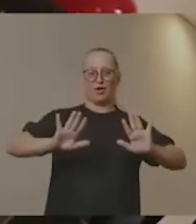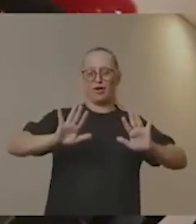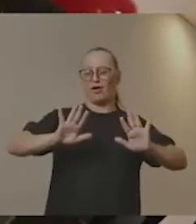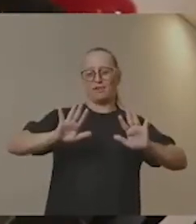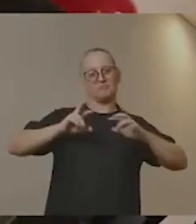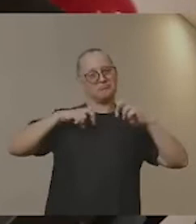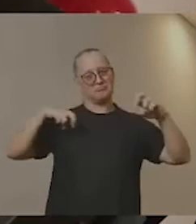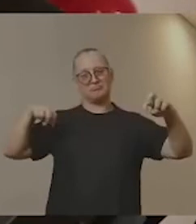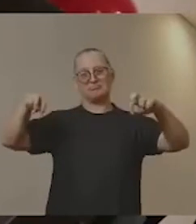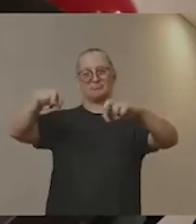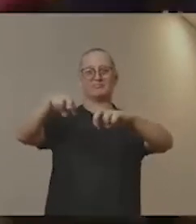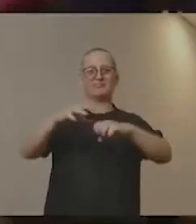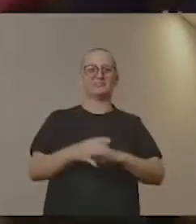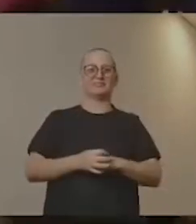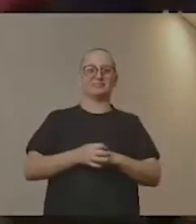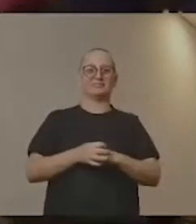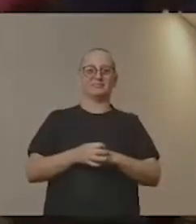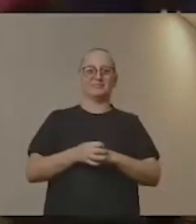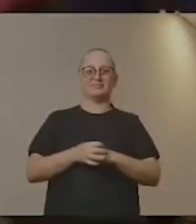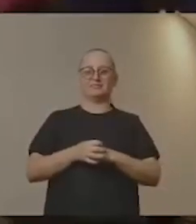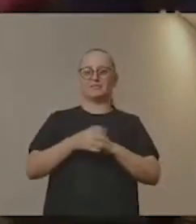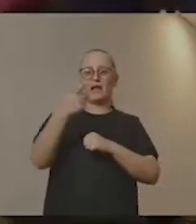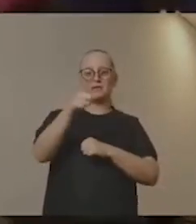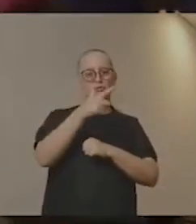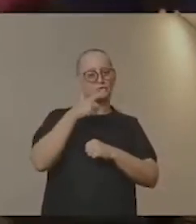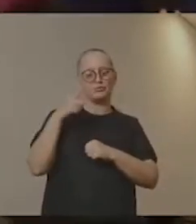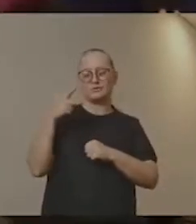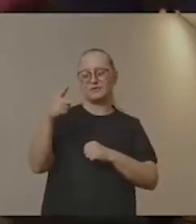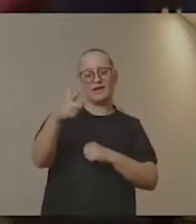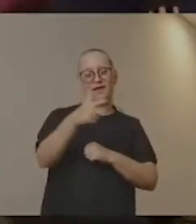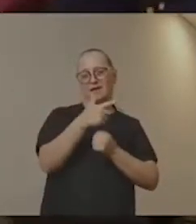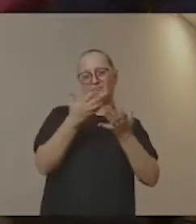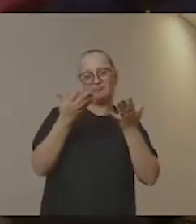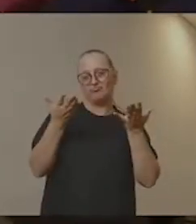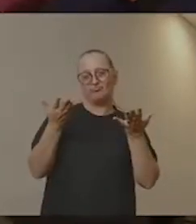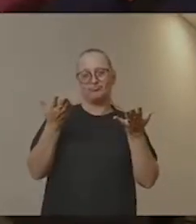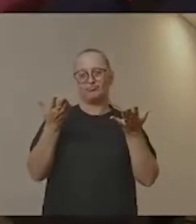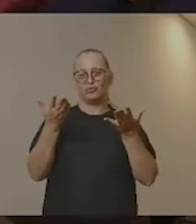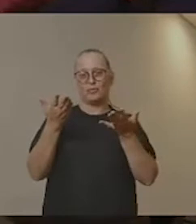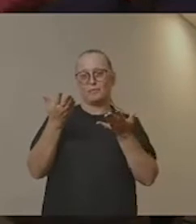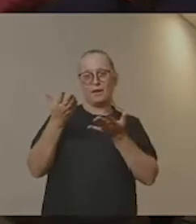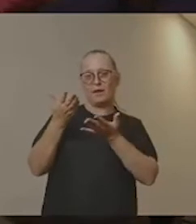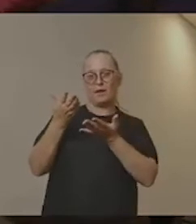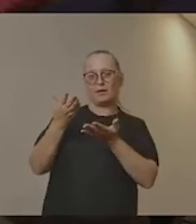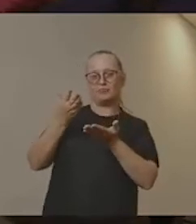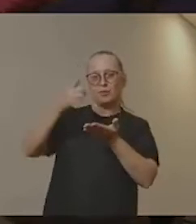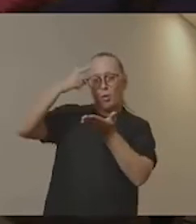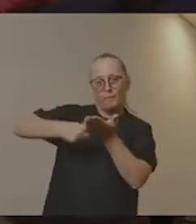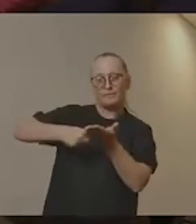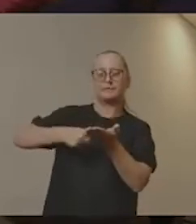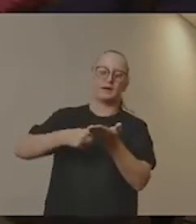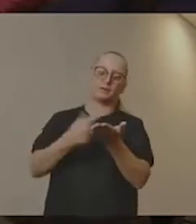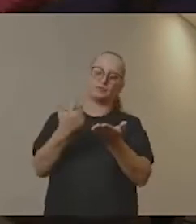uma previsão, né? Não tem uma previsão para que isso seja sistematizado. Por isso que eu falei que esse painel seria um painel também